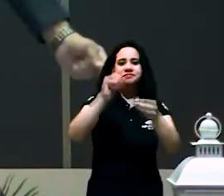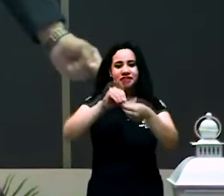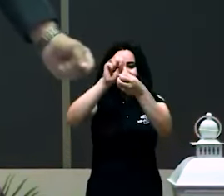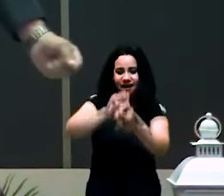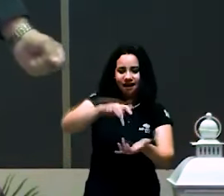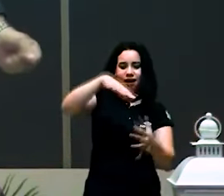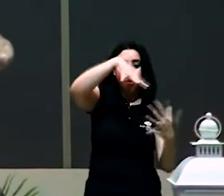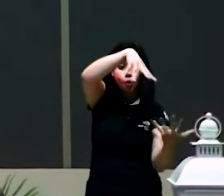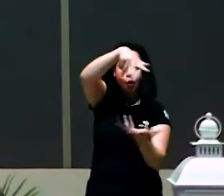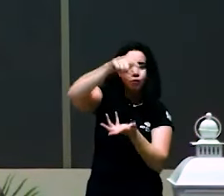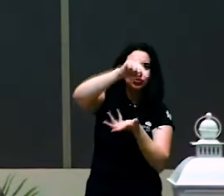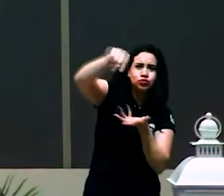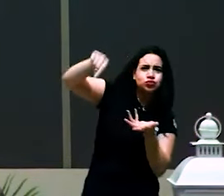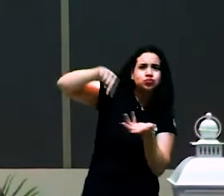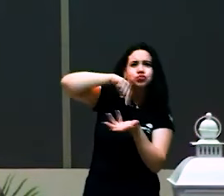inteiro.